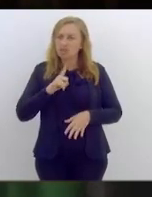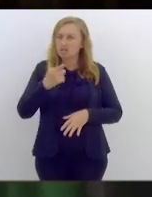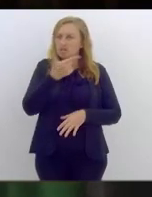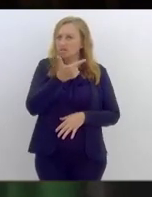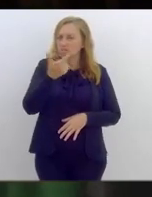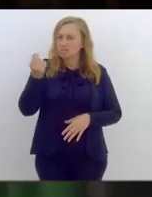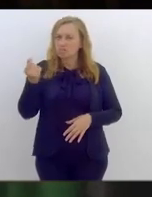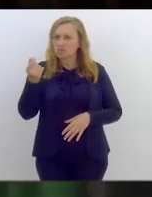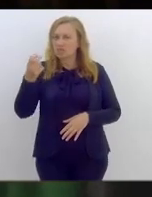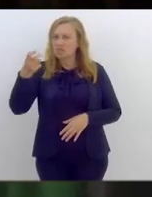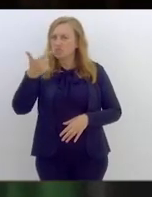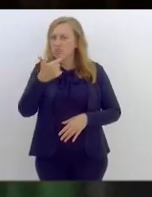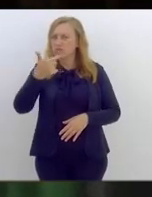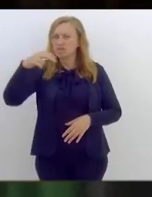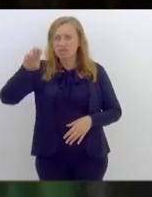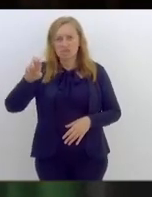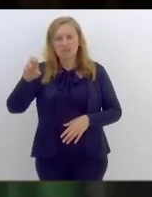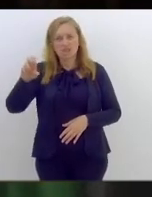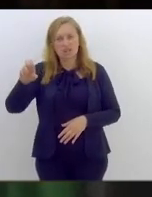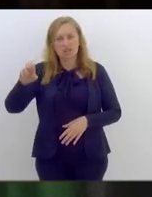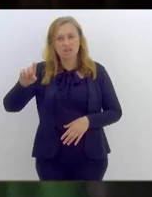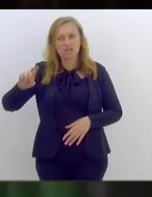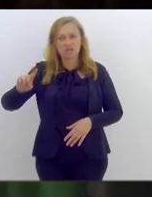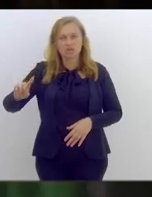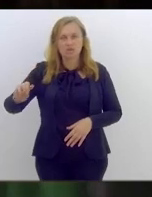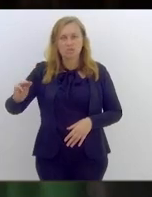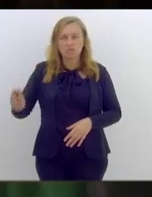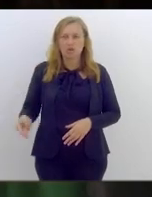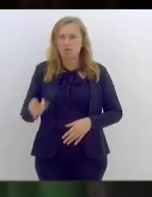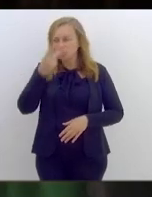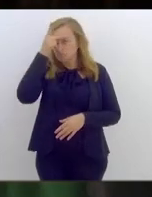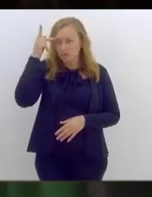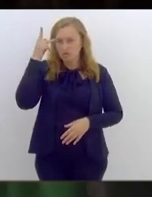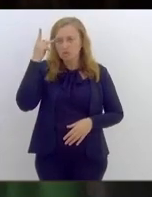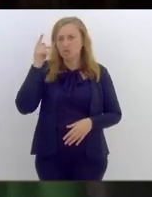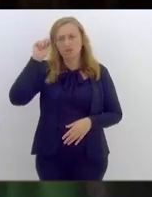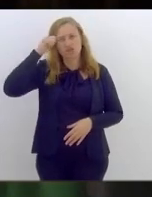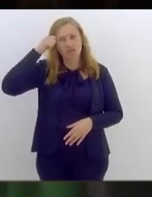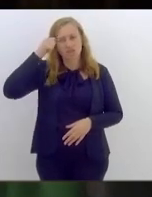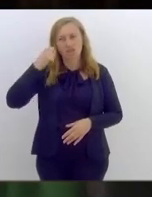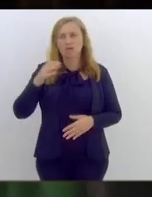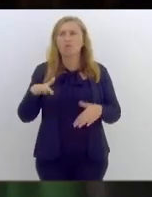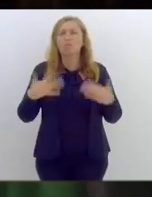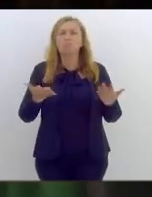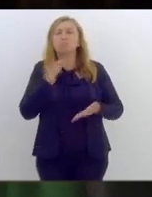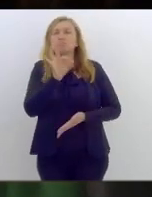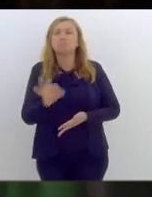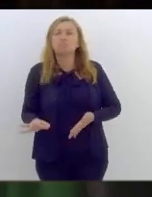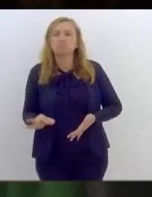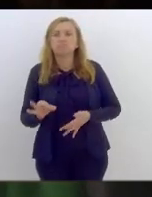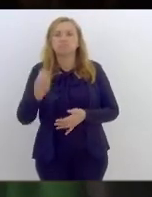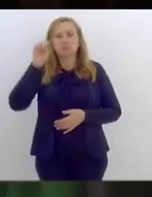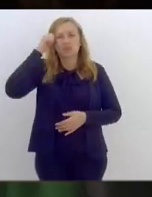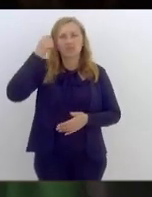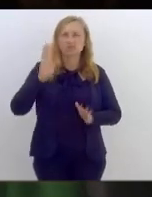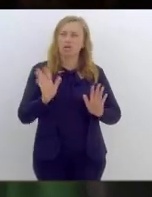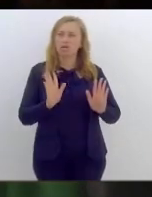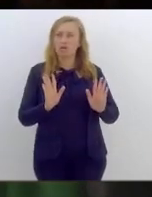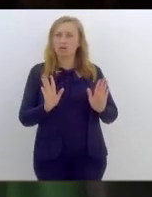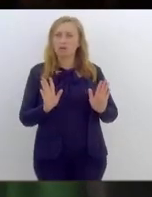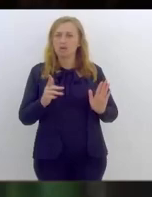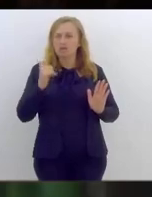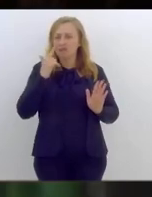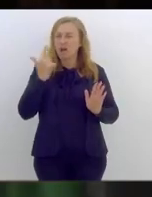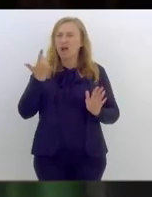215 milhões de habitantes. Qual é o percentual de negros? A gente olha e diz assim, não, nós agora